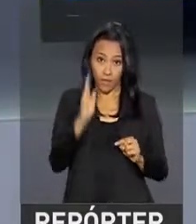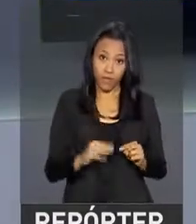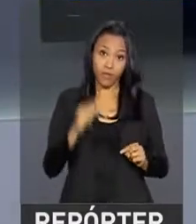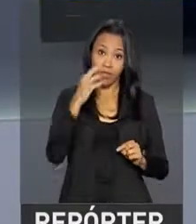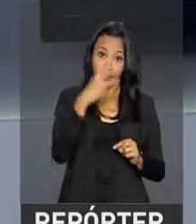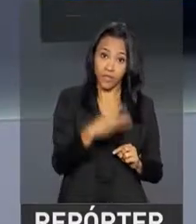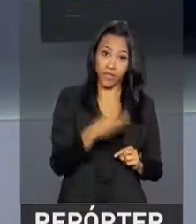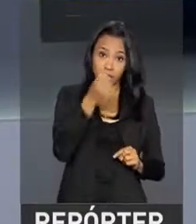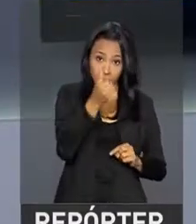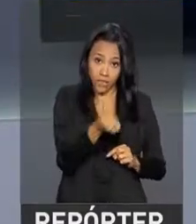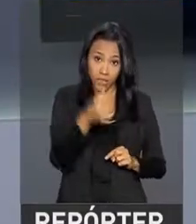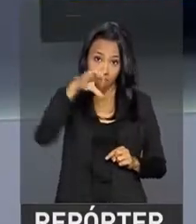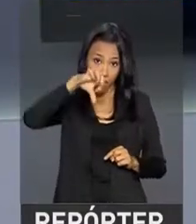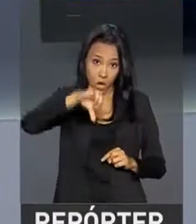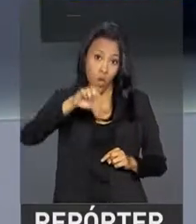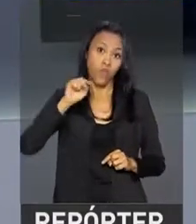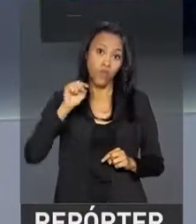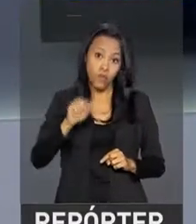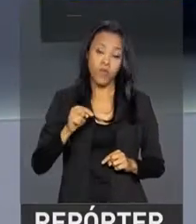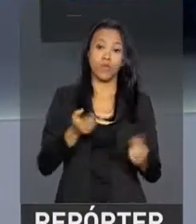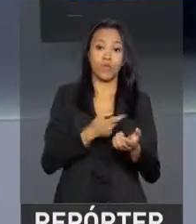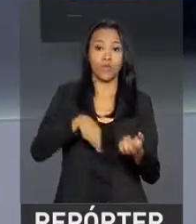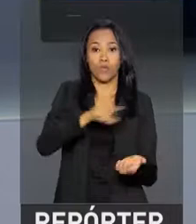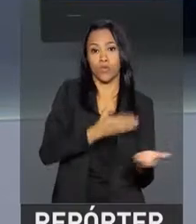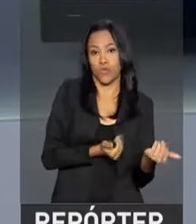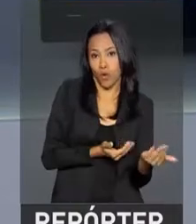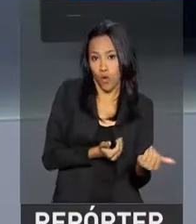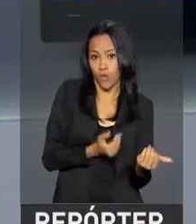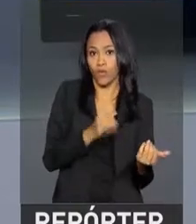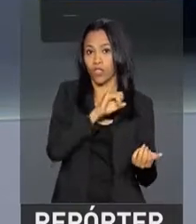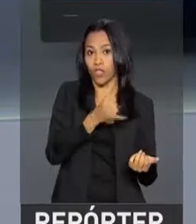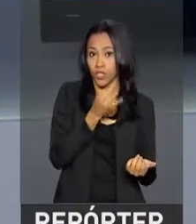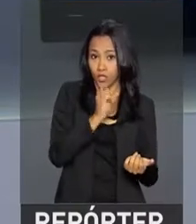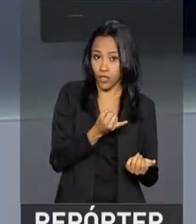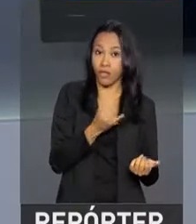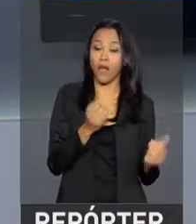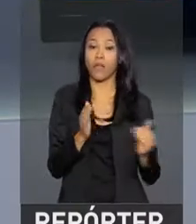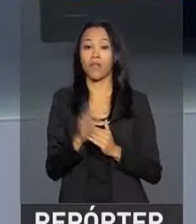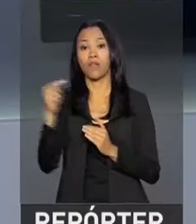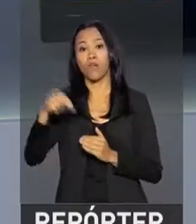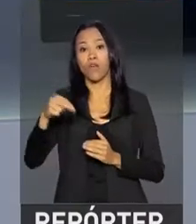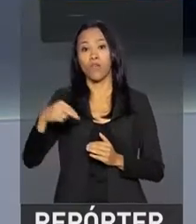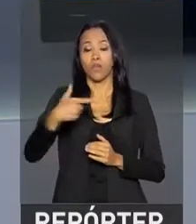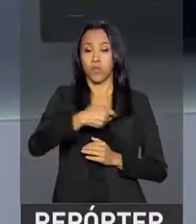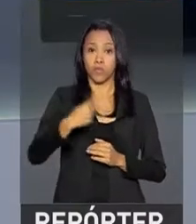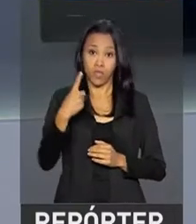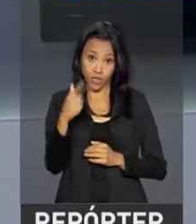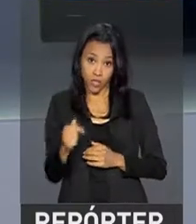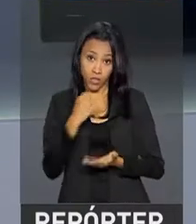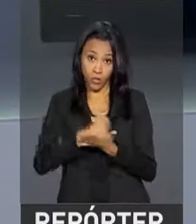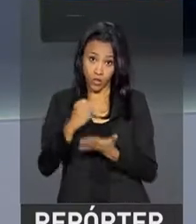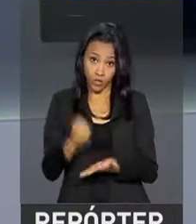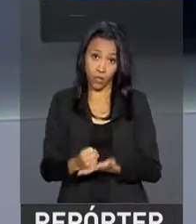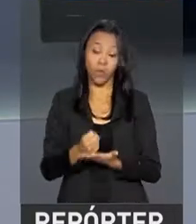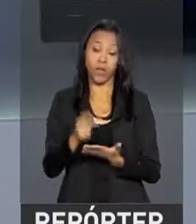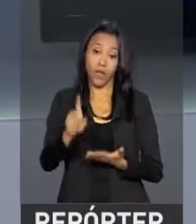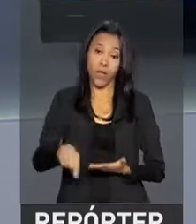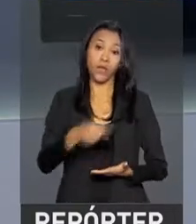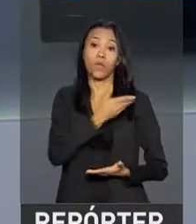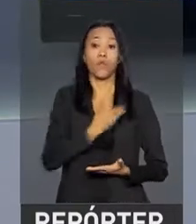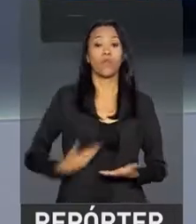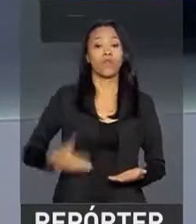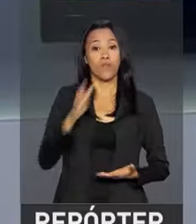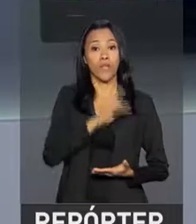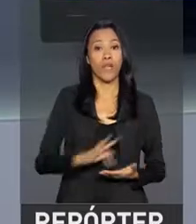e nove mil jovens entre janeiro e novembro de 2017 por meio do programa menor aprendiz do governo federal a lei